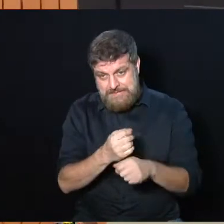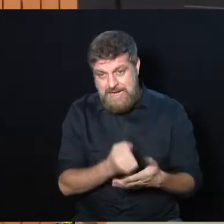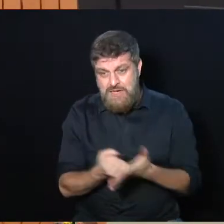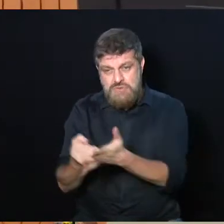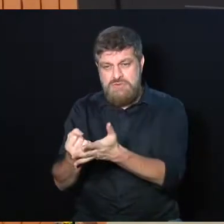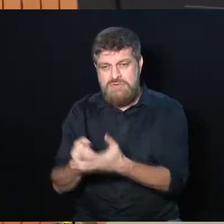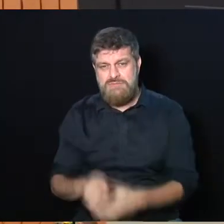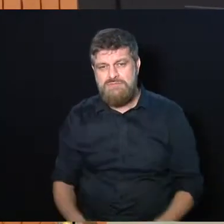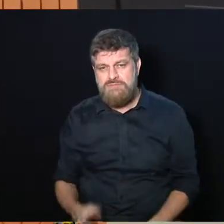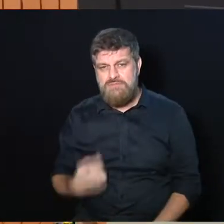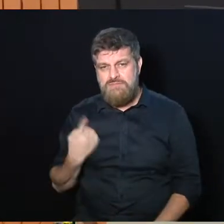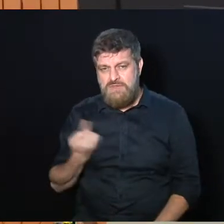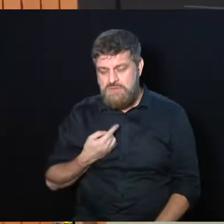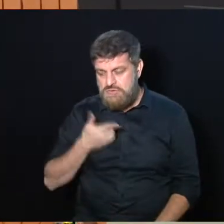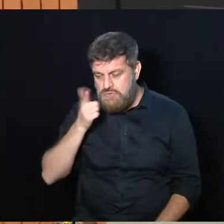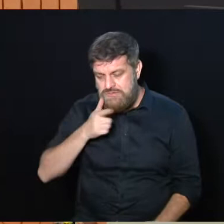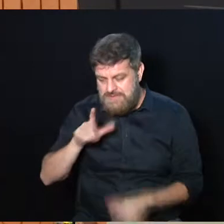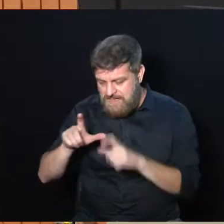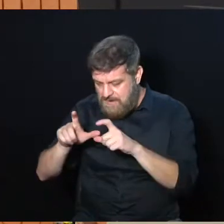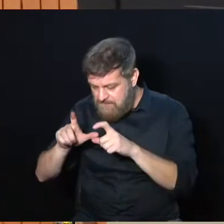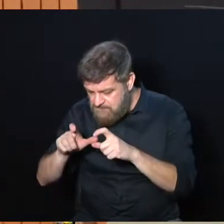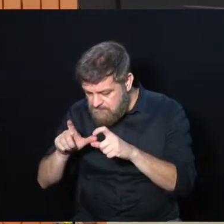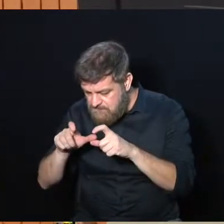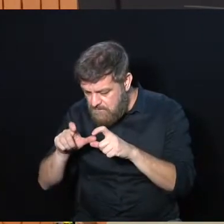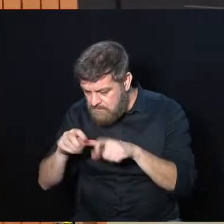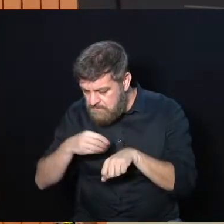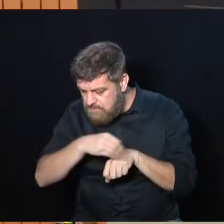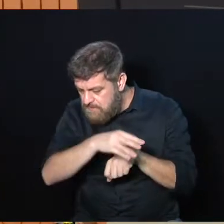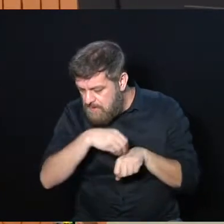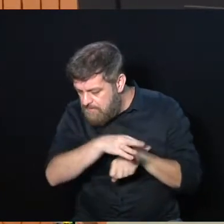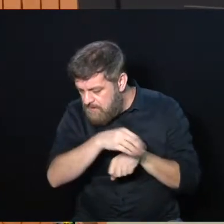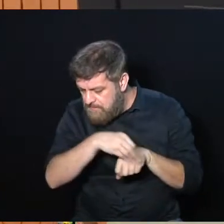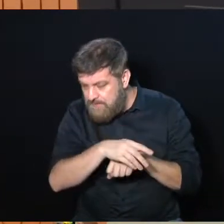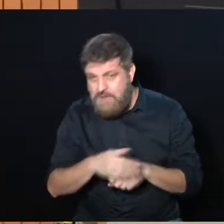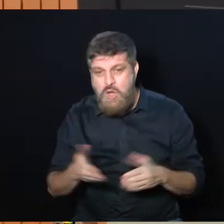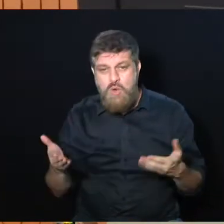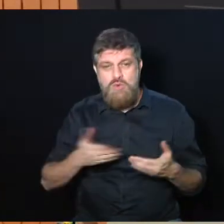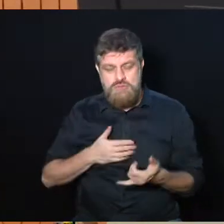pode identificar muitas vezes por foto. Só de mandar foto, talvez eu comentei antes,